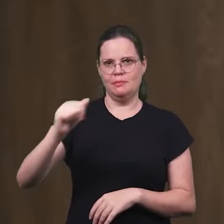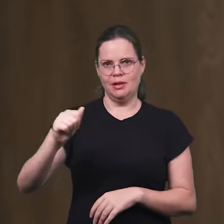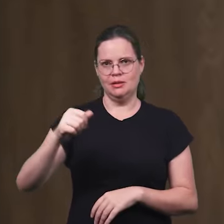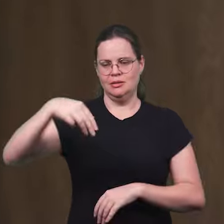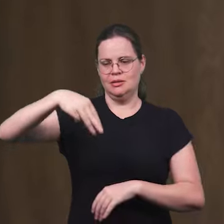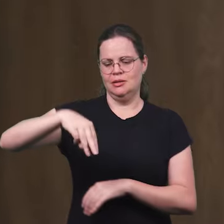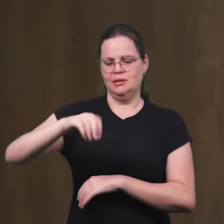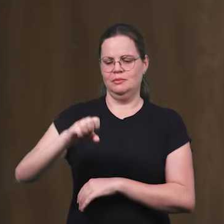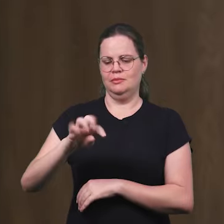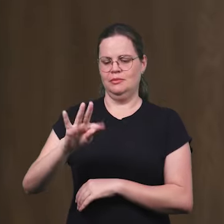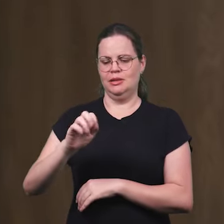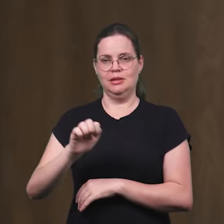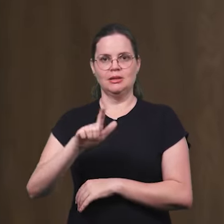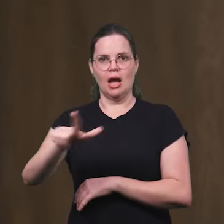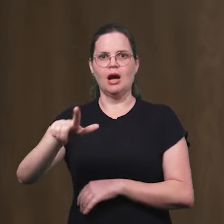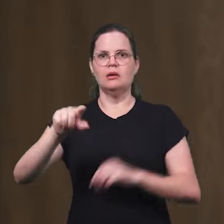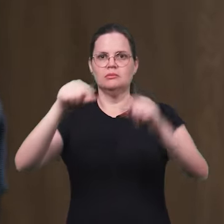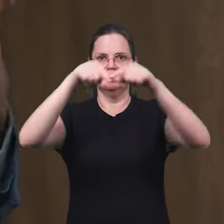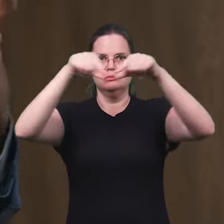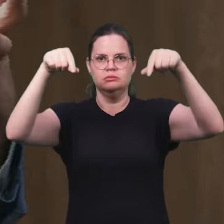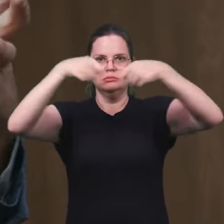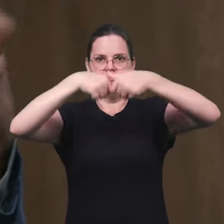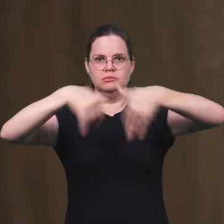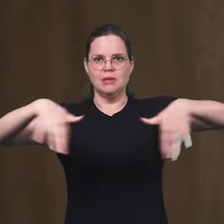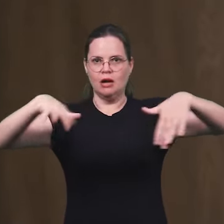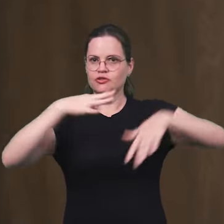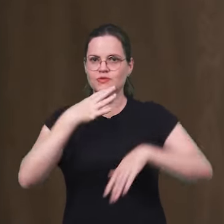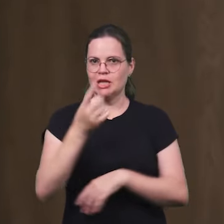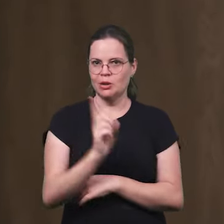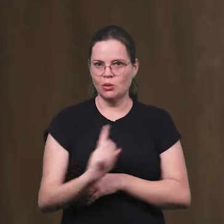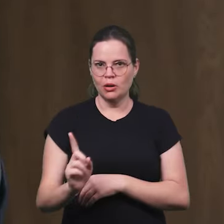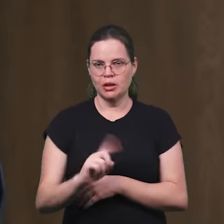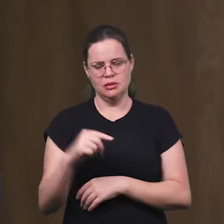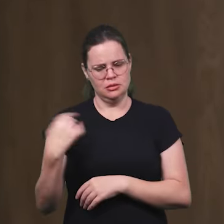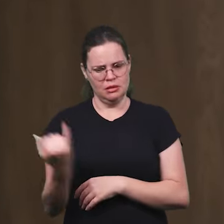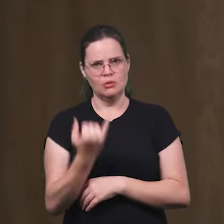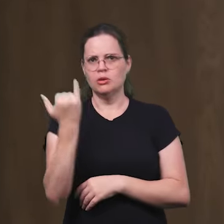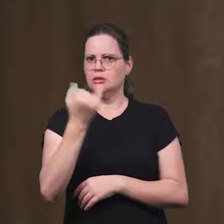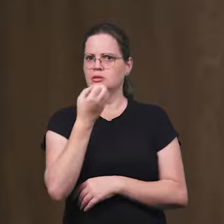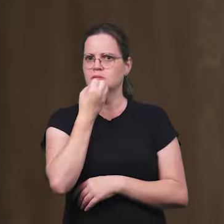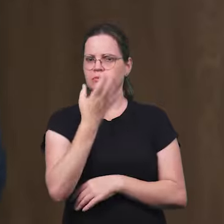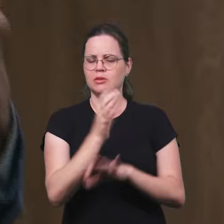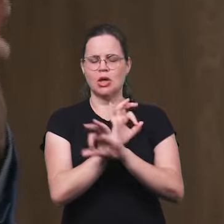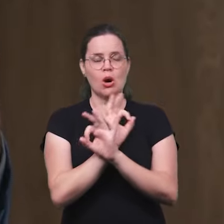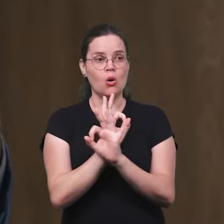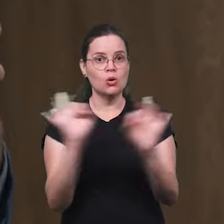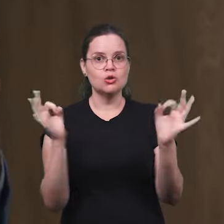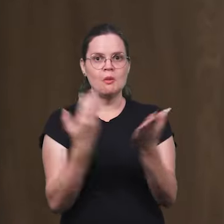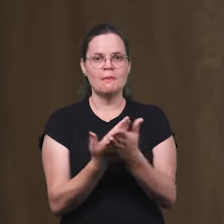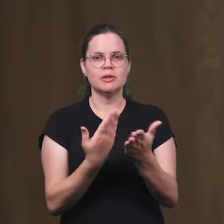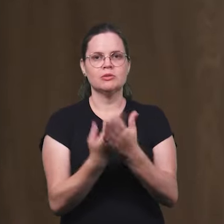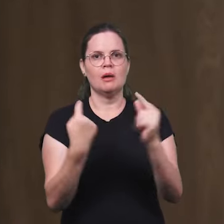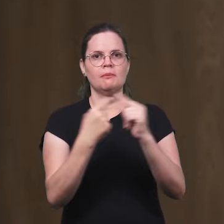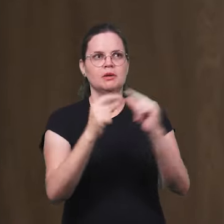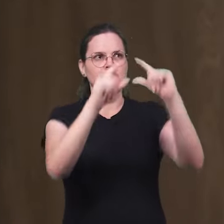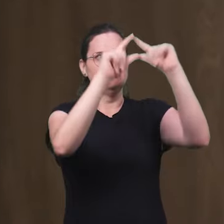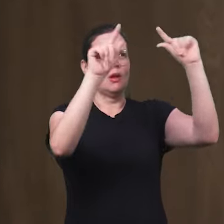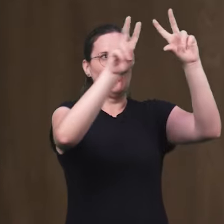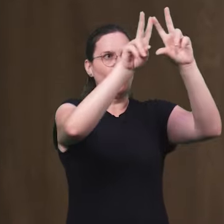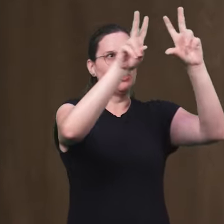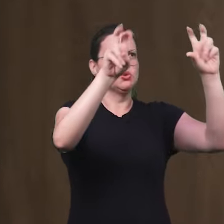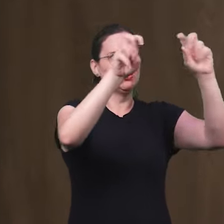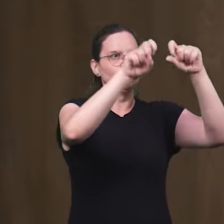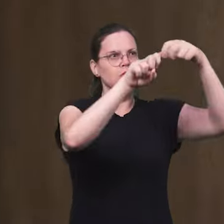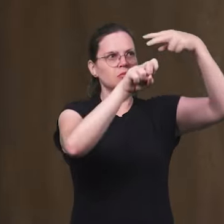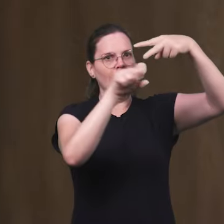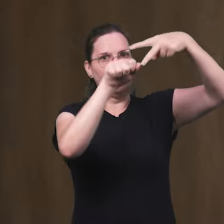conhece essa ferramenta do mapa mental, é muito útil, né? Para estudo, para memorização,